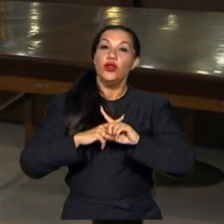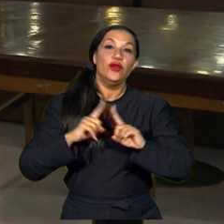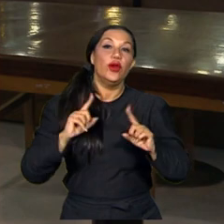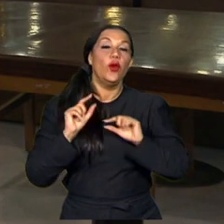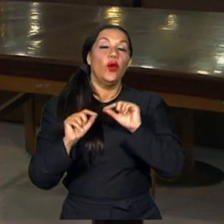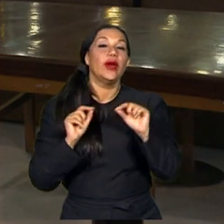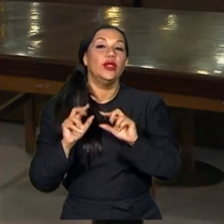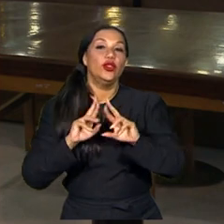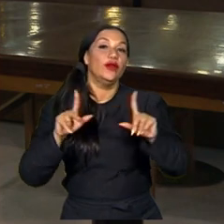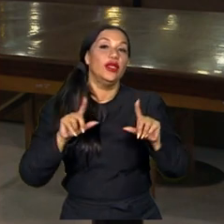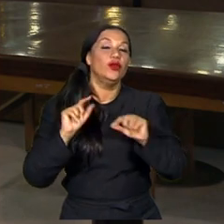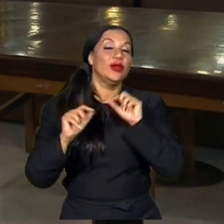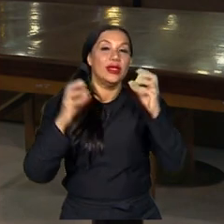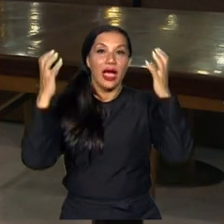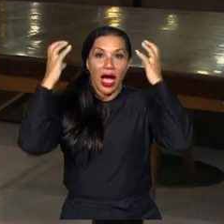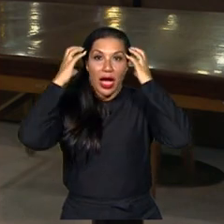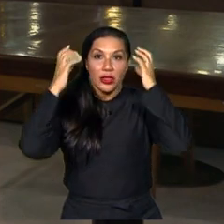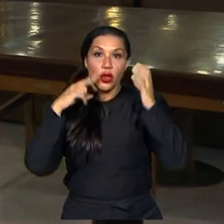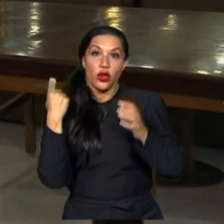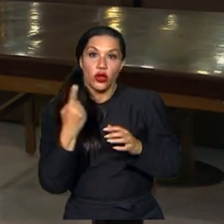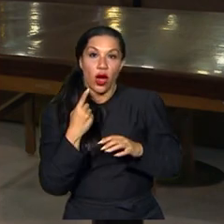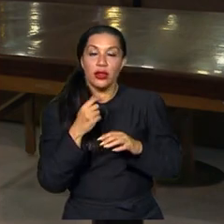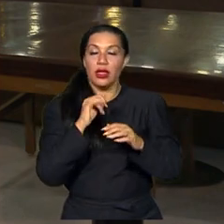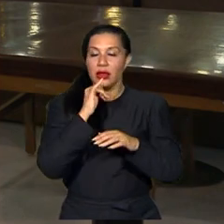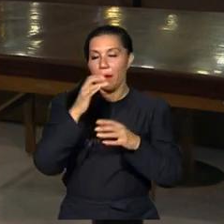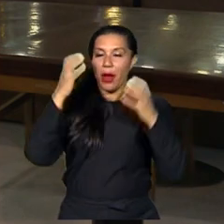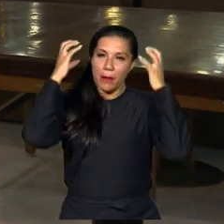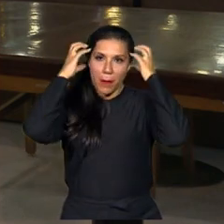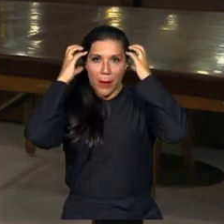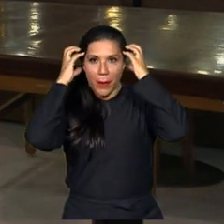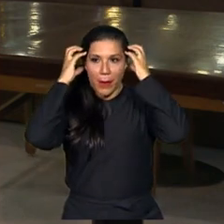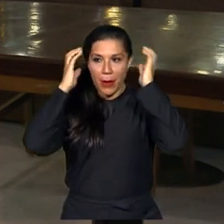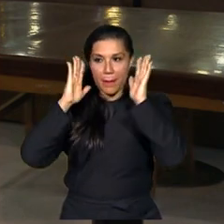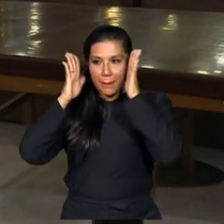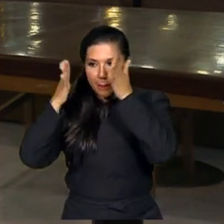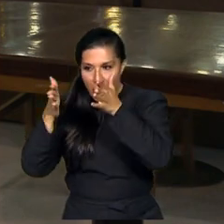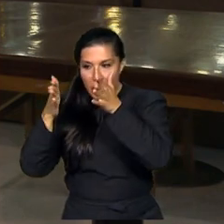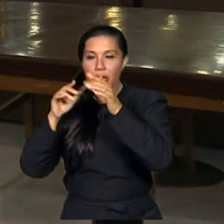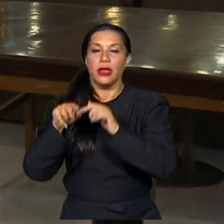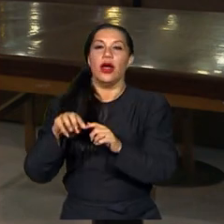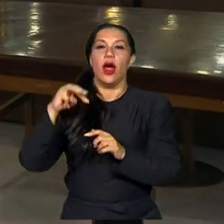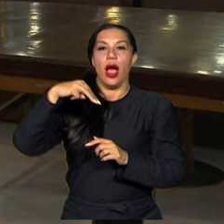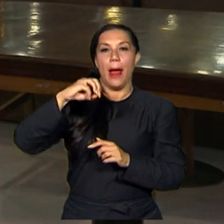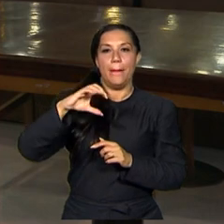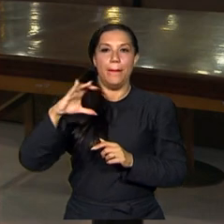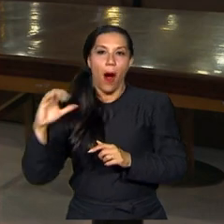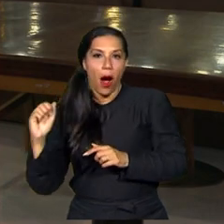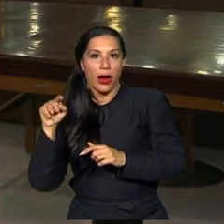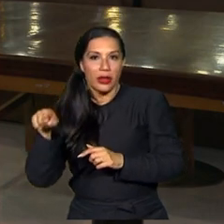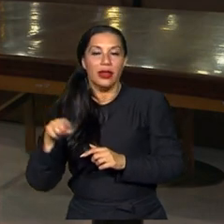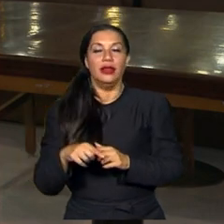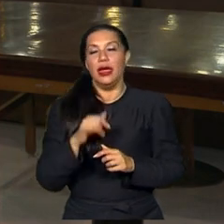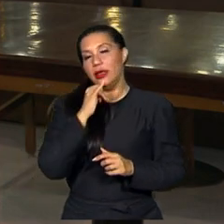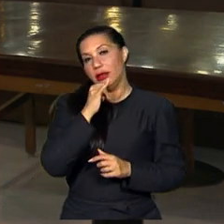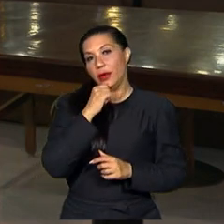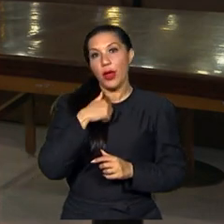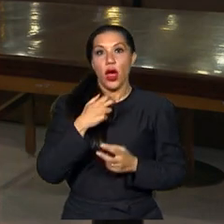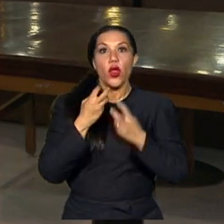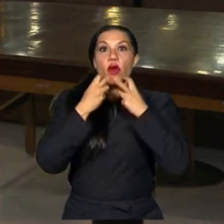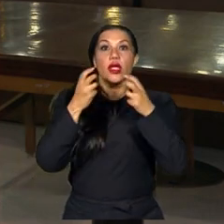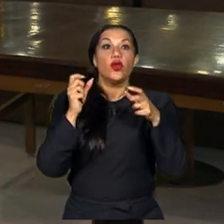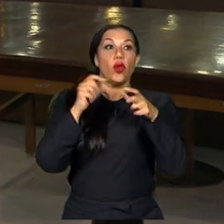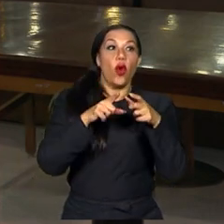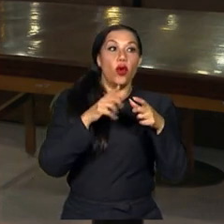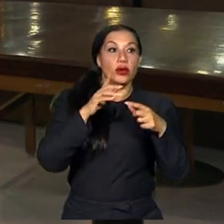Rádio Moca é esse. A nossa forma de transmissão, a gente transmite para o juventino, para o moquense. Então, por exemplo, eu não grito gol